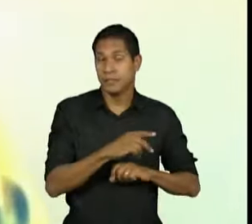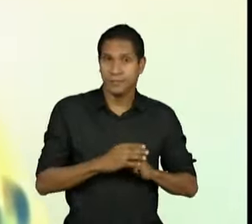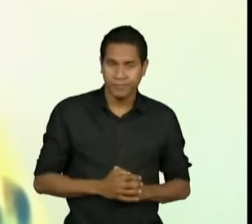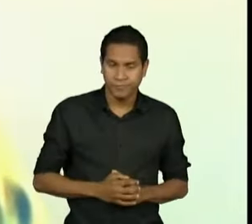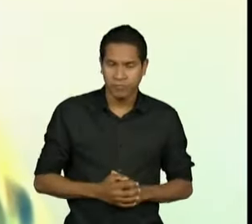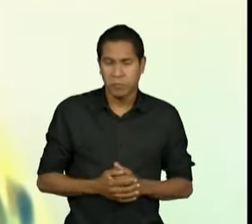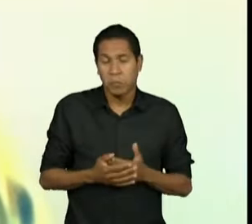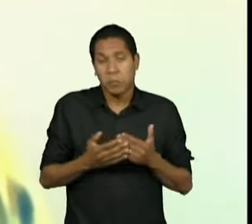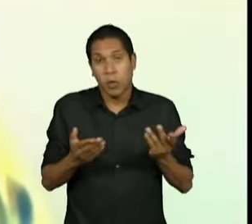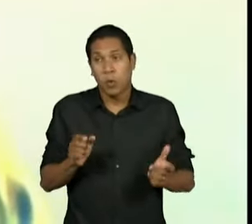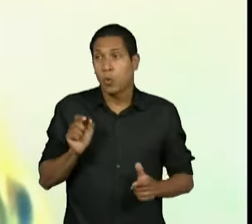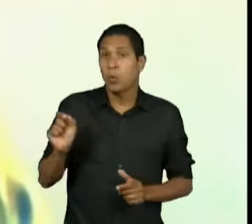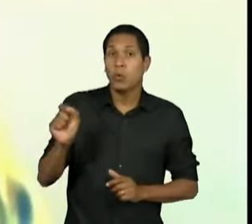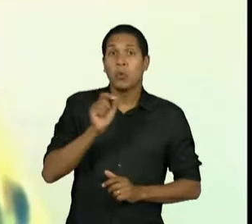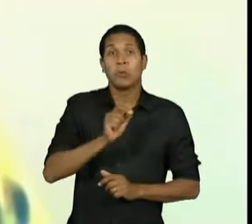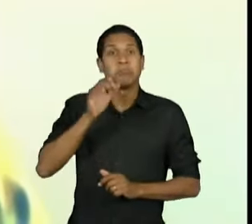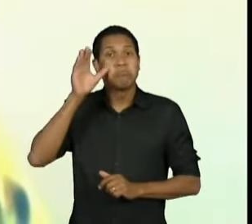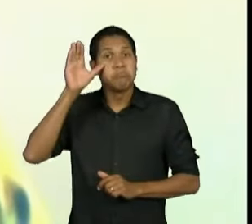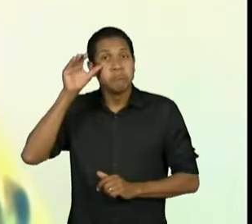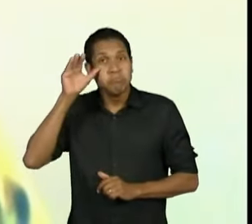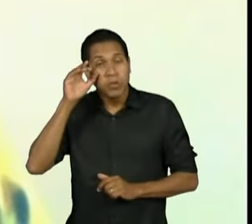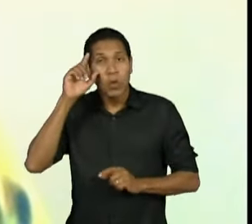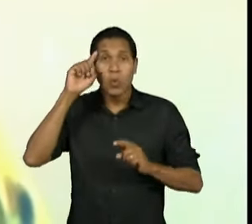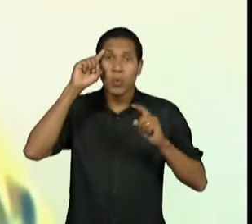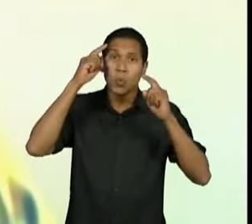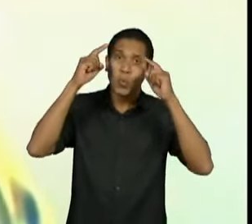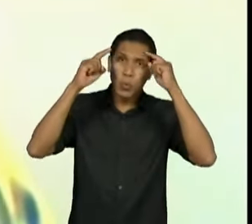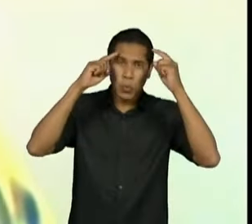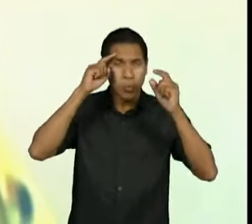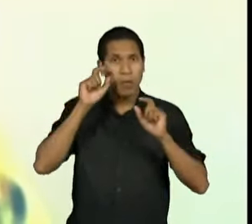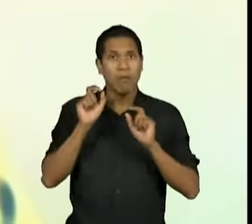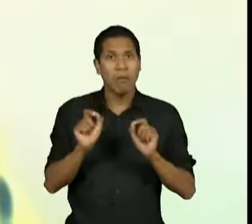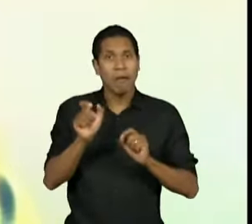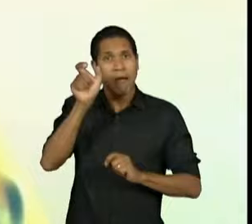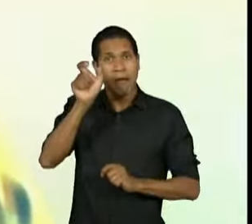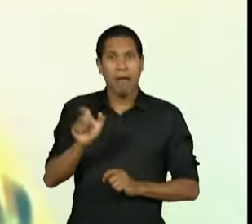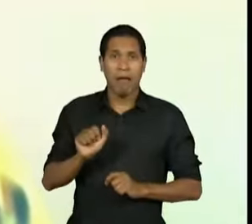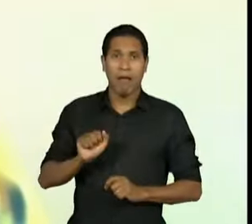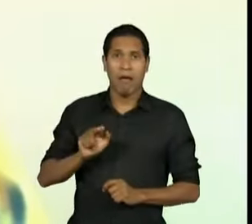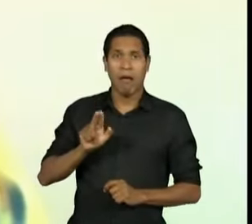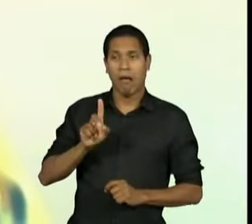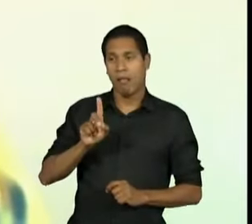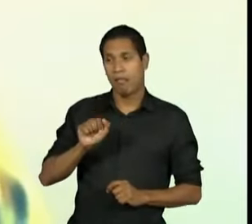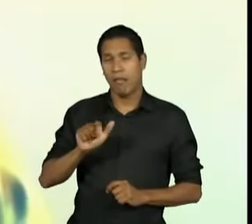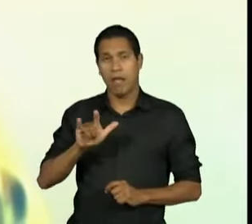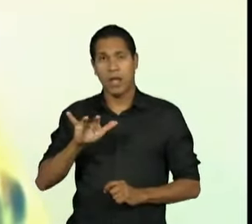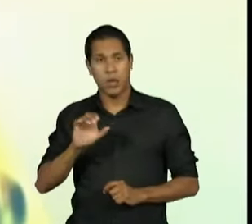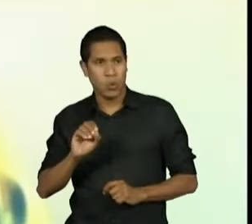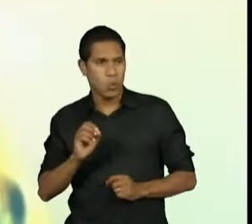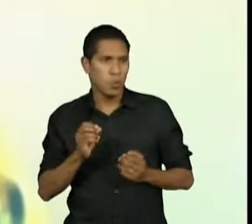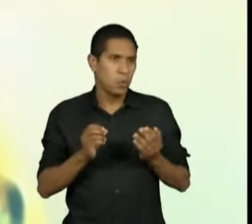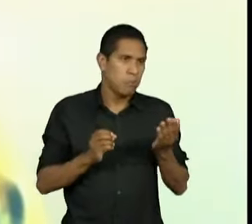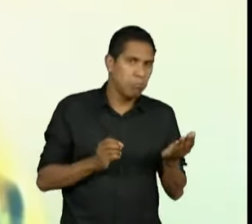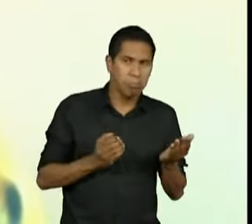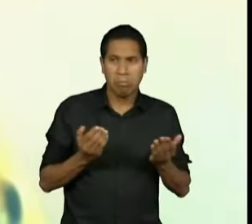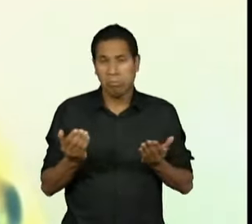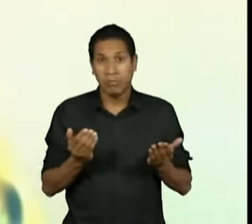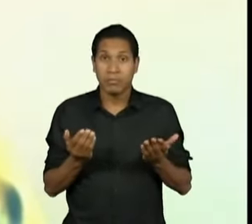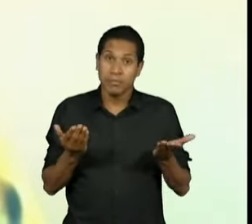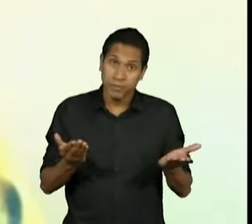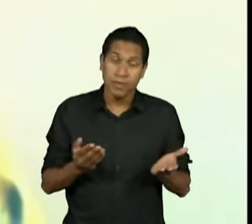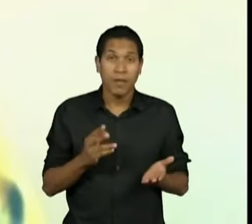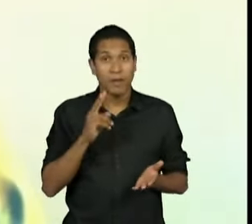ficou curioso ou para quem tem alguma dúvida em relação ao Audálio, Carolina e coisa e tal, vá ao texto